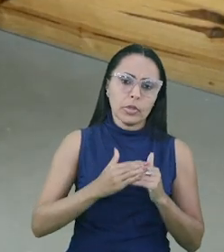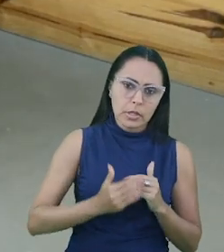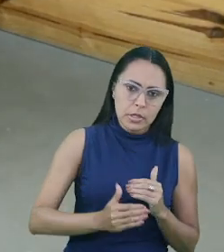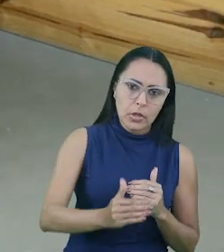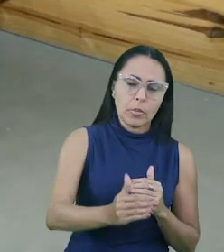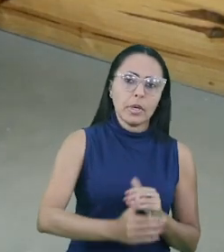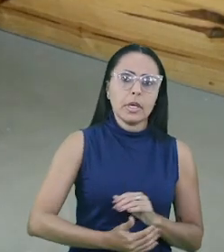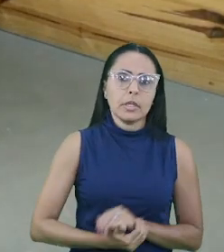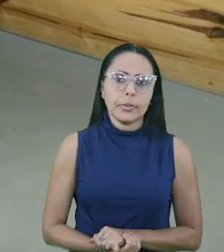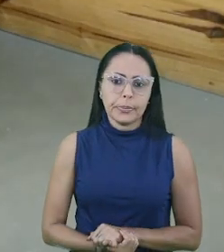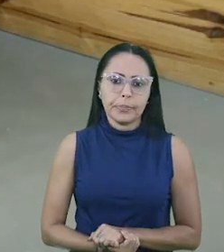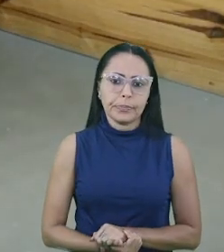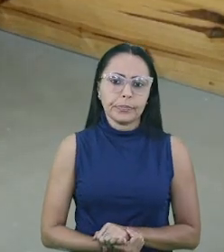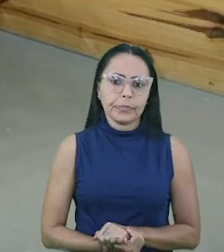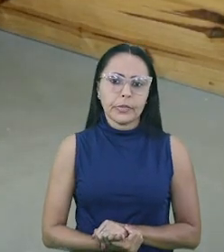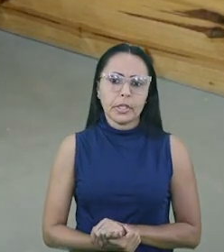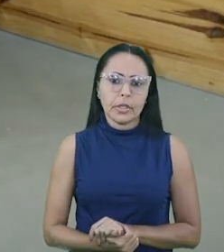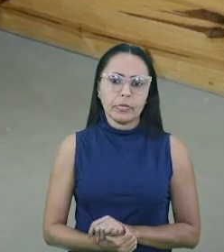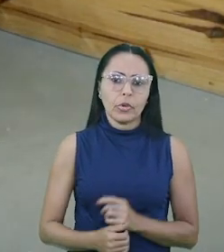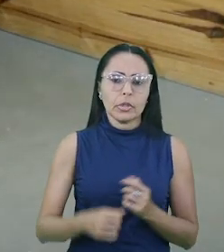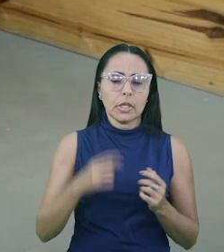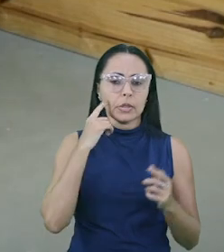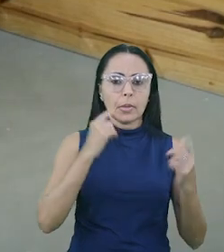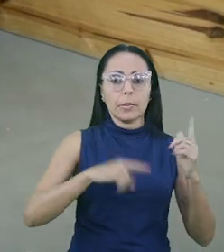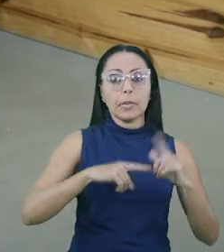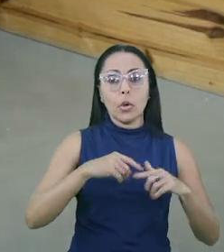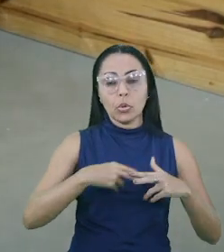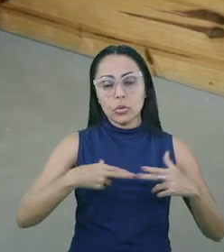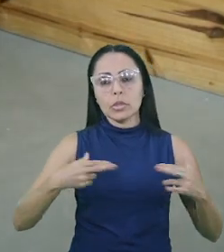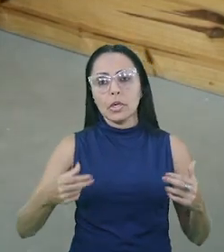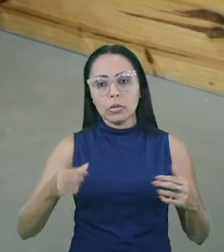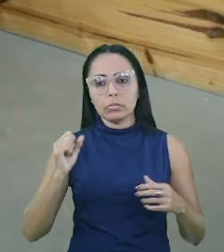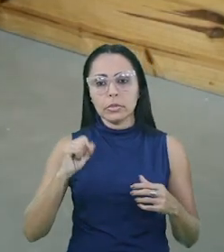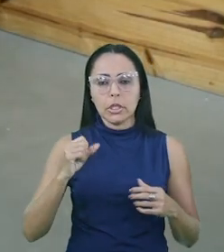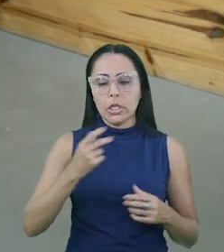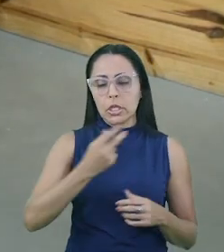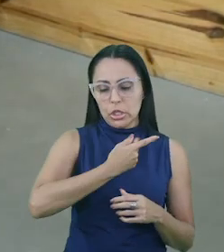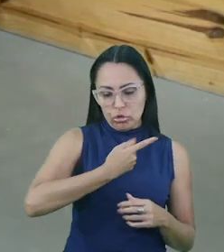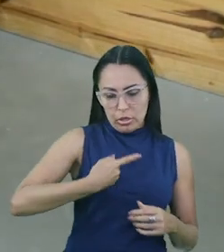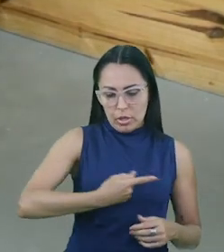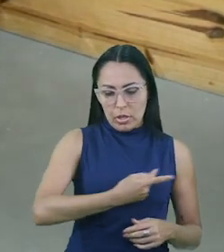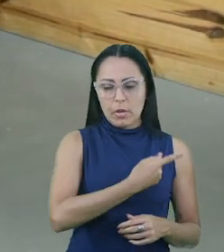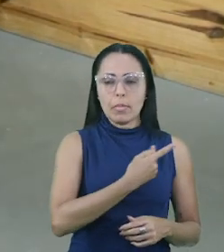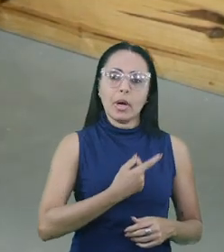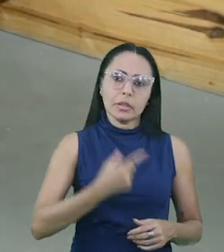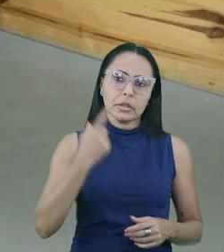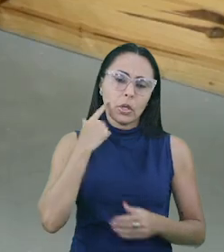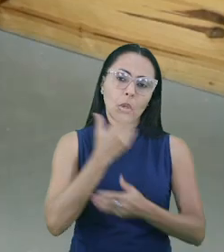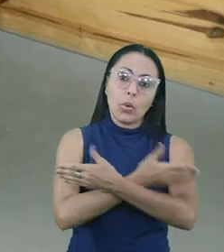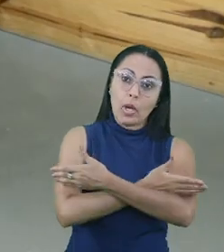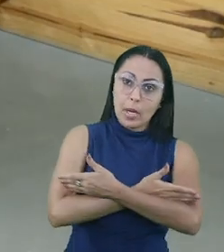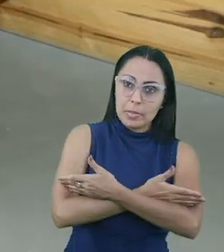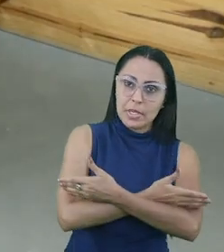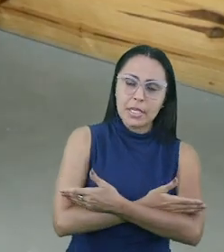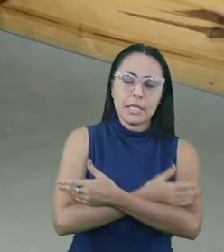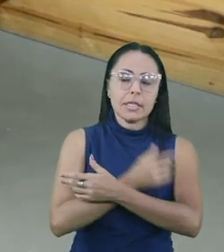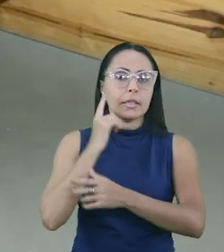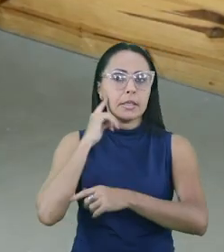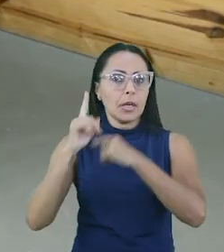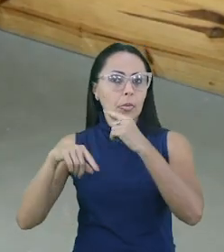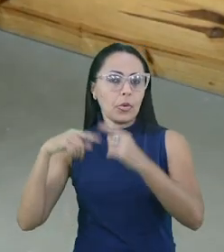inicialmente voltado para a produção de estampas mesmo, produção de camisas especificamente. Depois parti para o